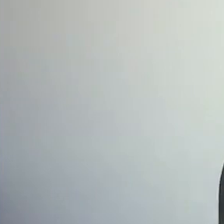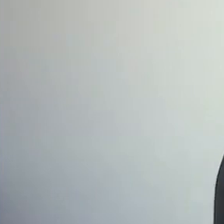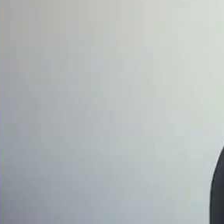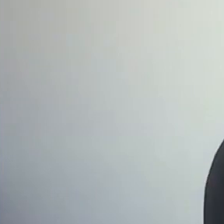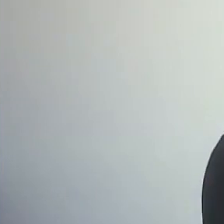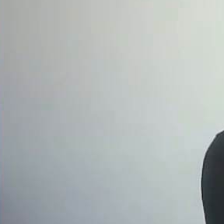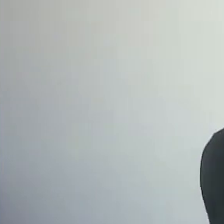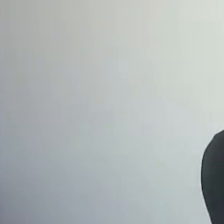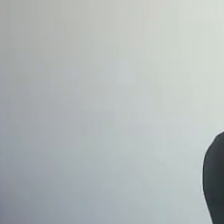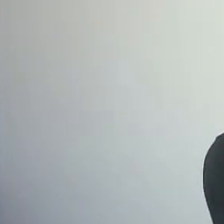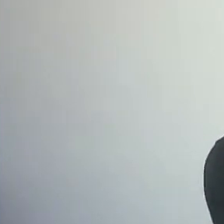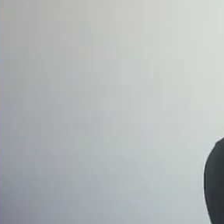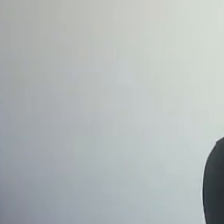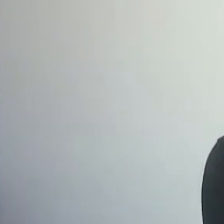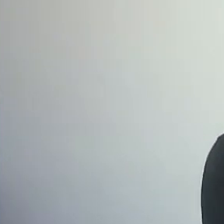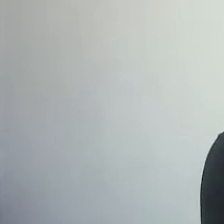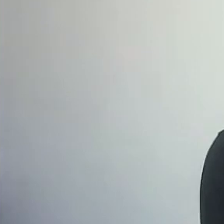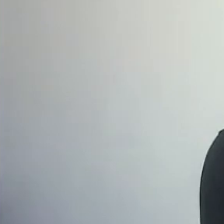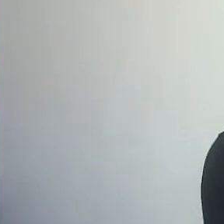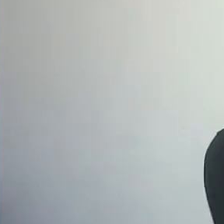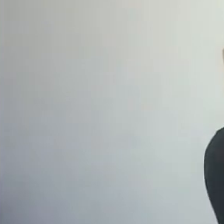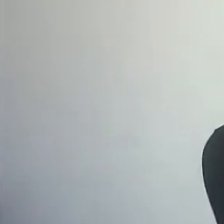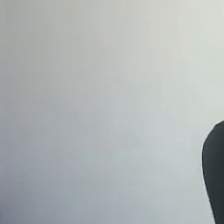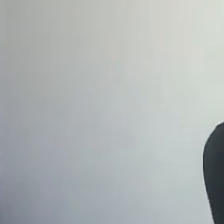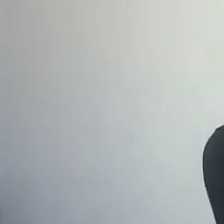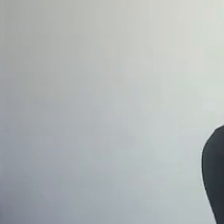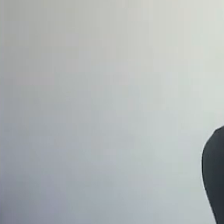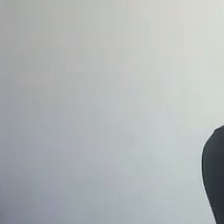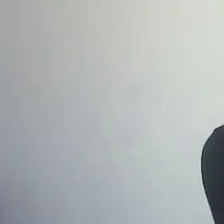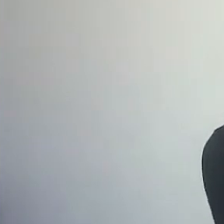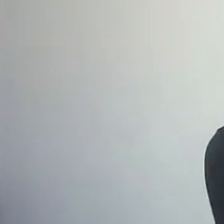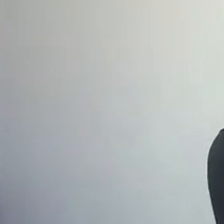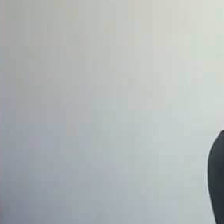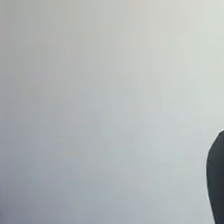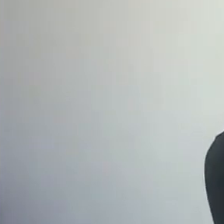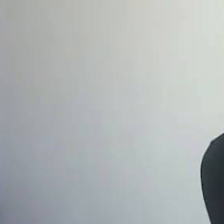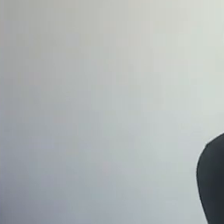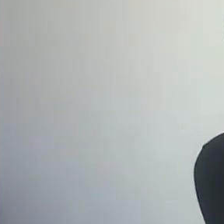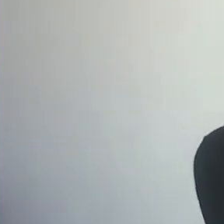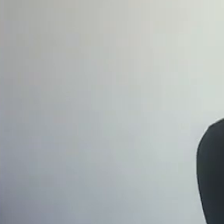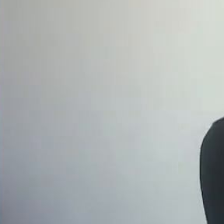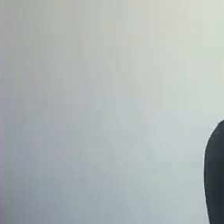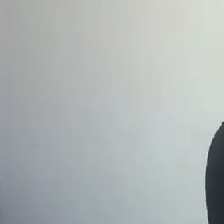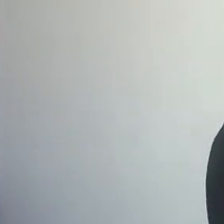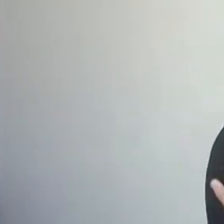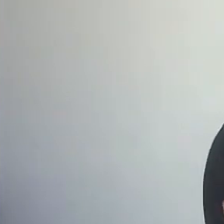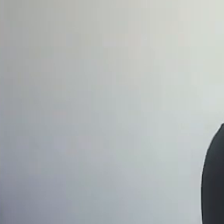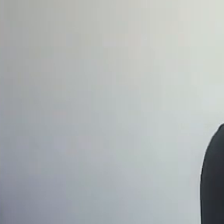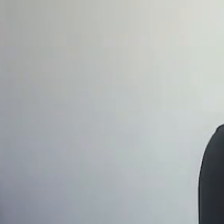vocês forem rapidinhos, a gente pode responder uma pergunta. Vamos ver.